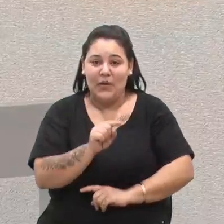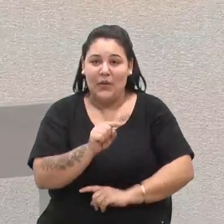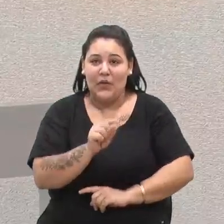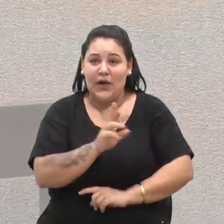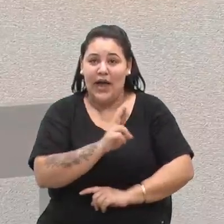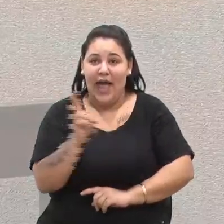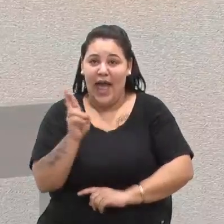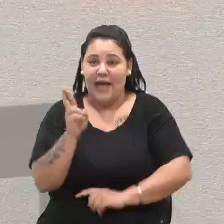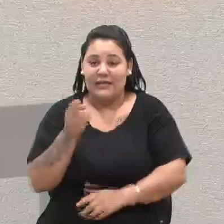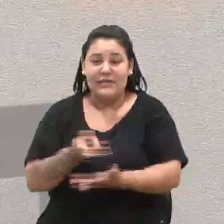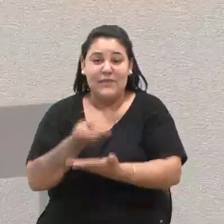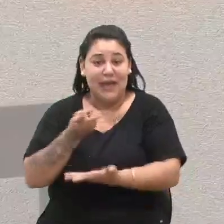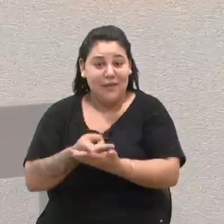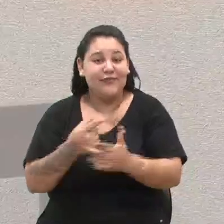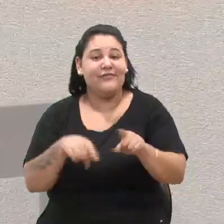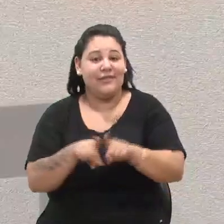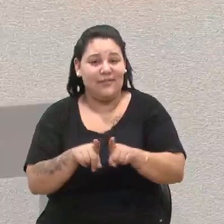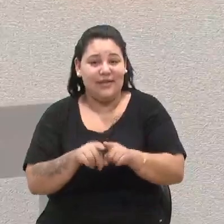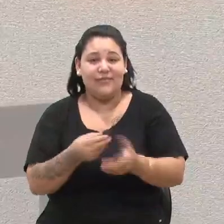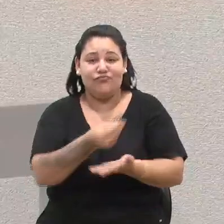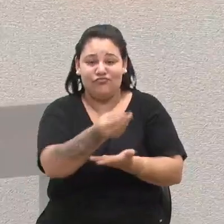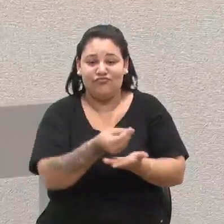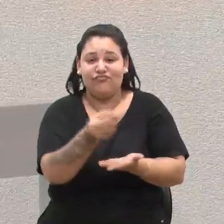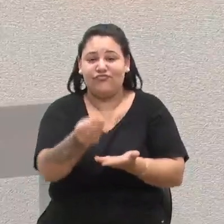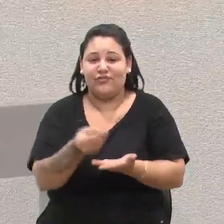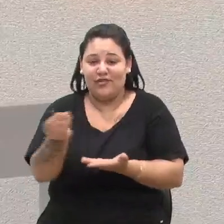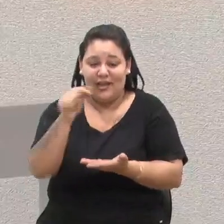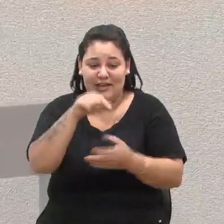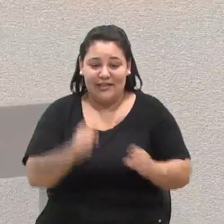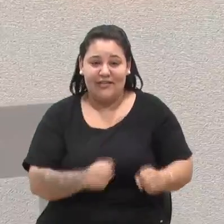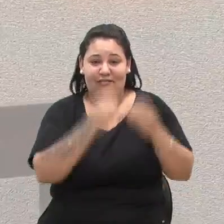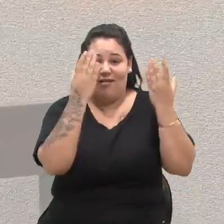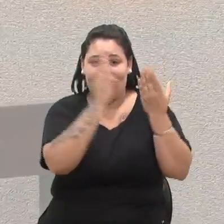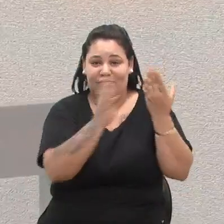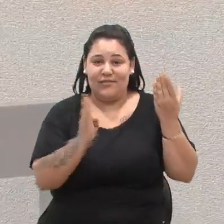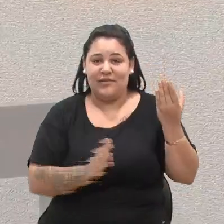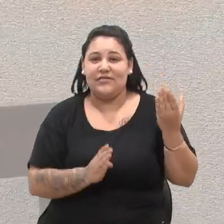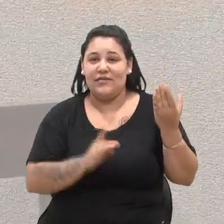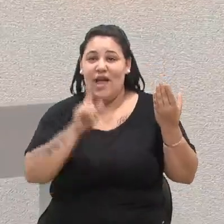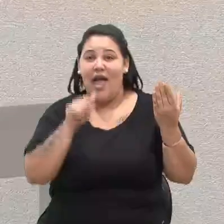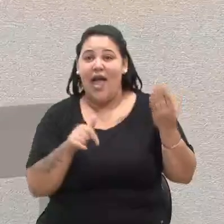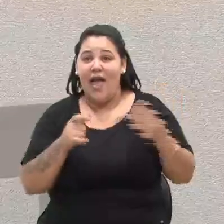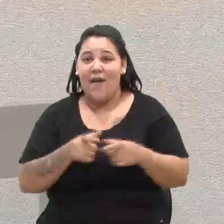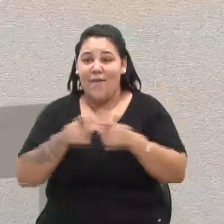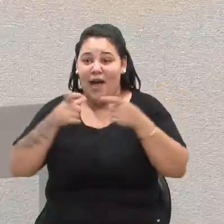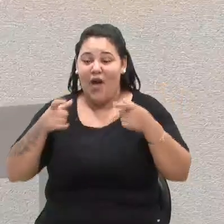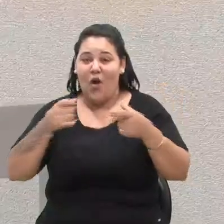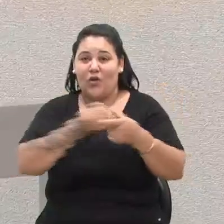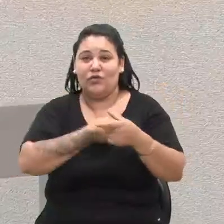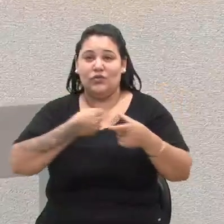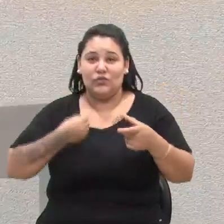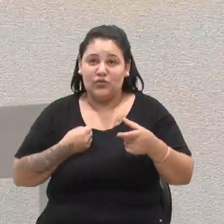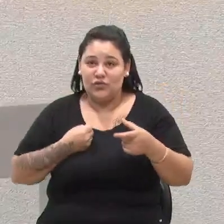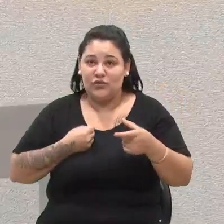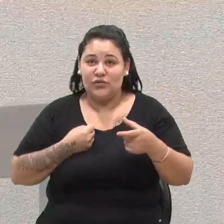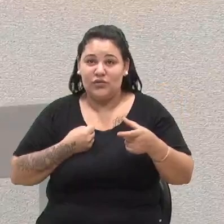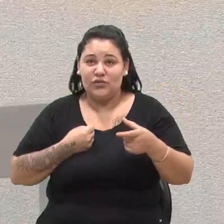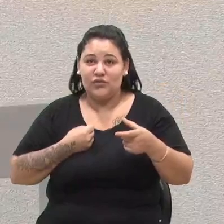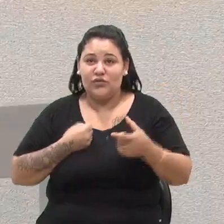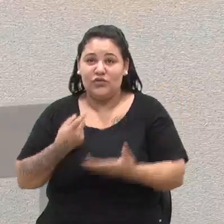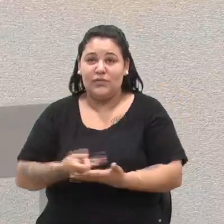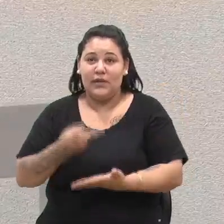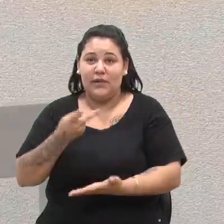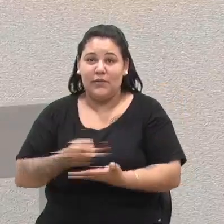15.800 em premiação. Este evento no Brasil é o maior em número de premiação. Uma parte,